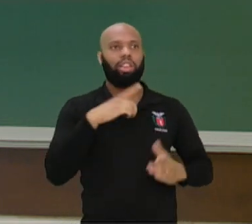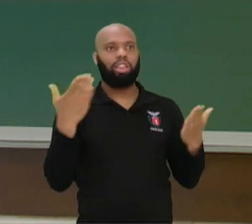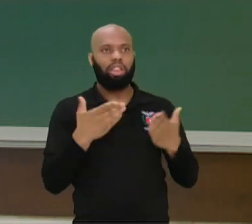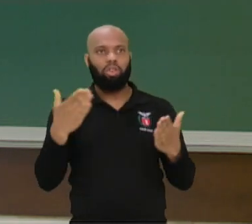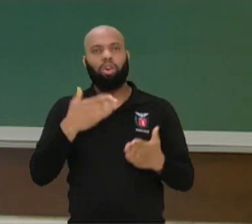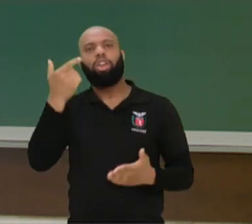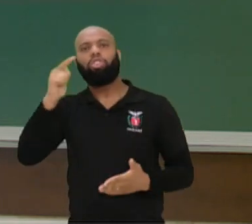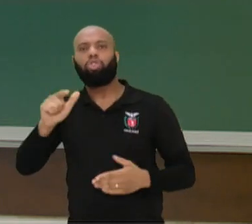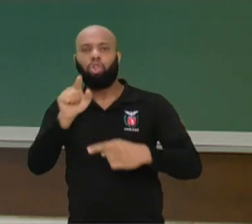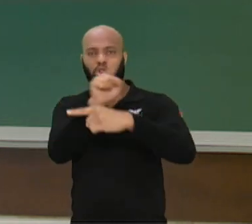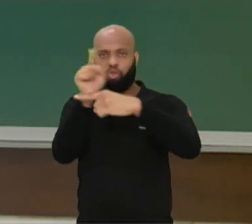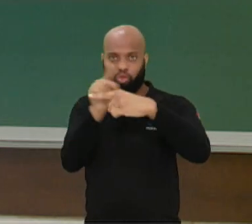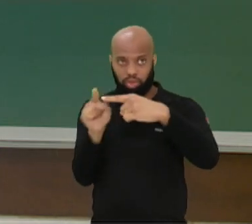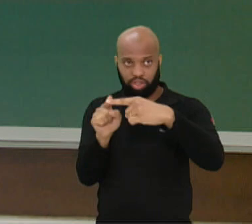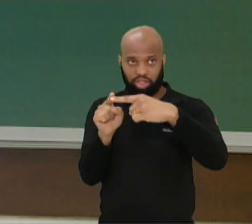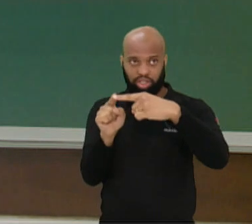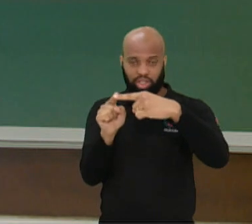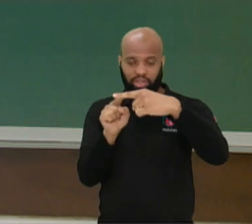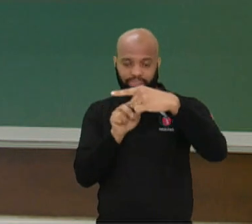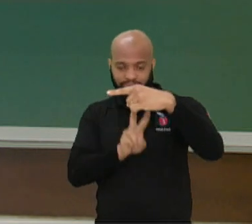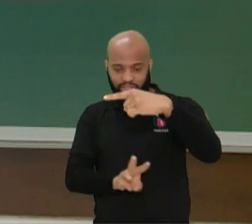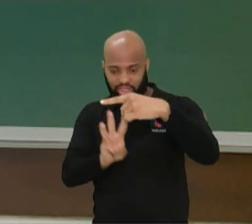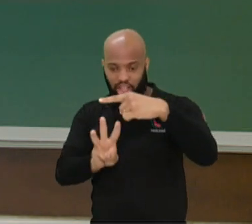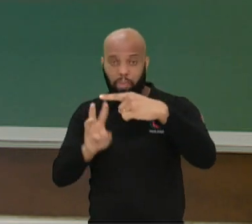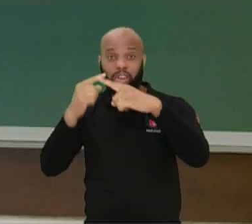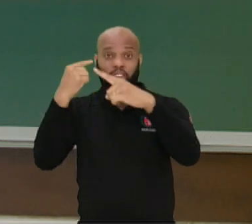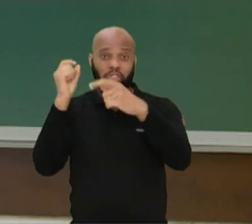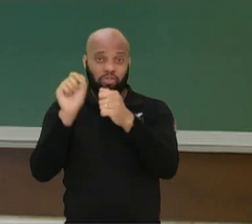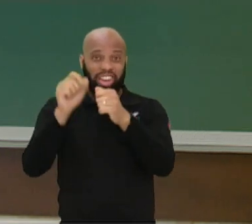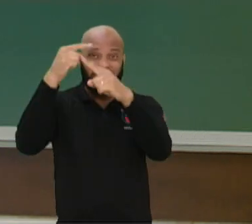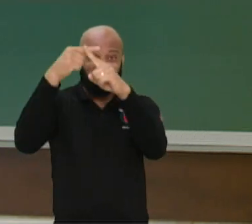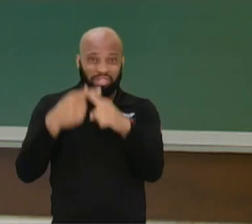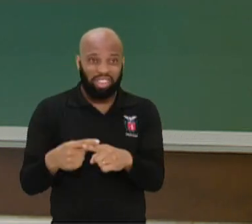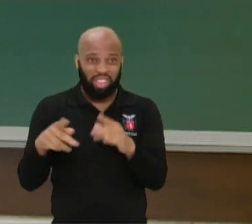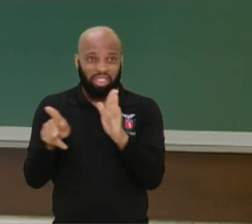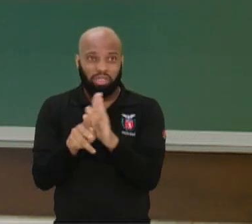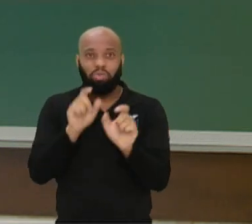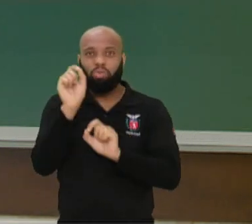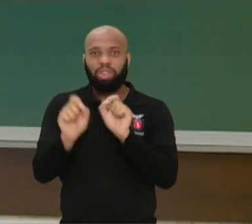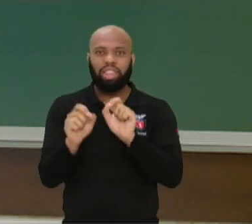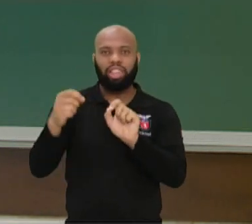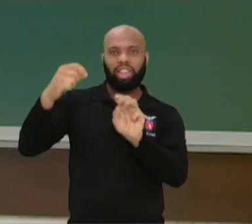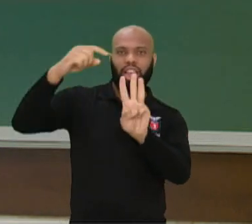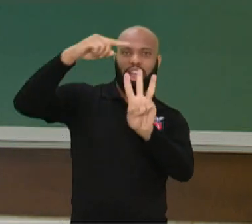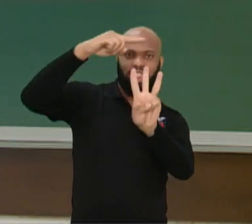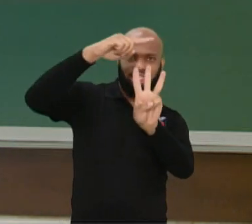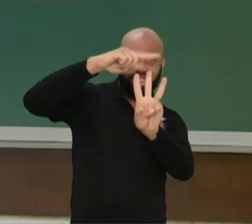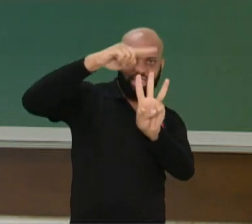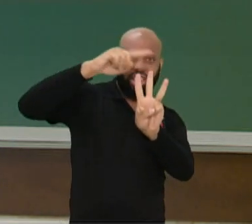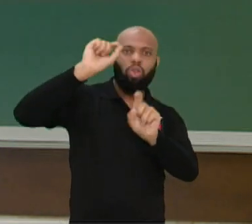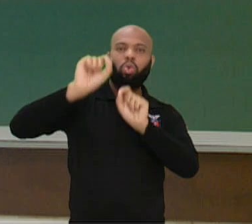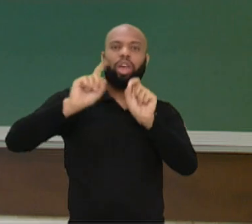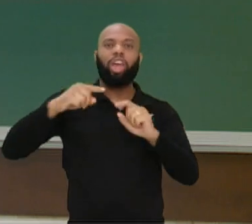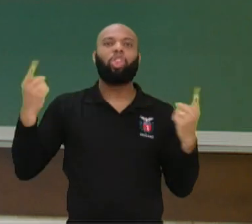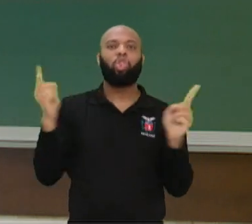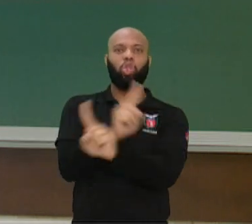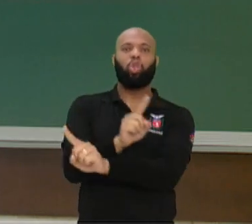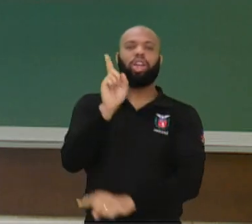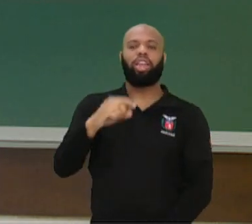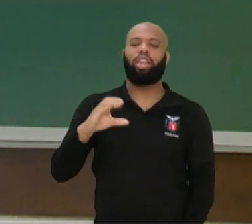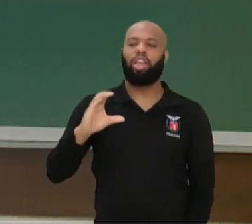por W e vou multiplicar pelo conjugado do denominador. Isso é muito importante, é